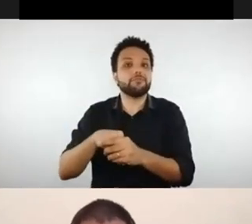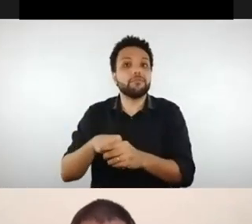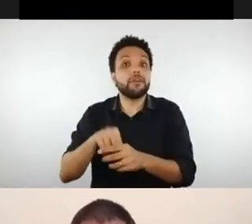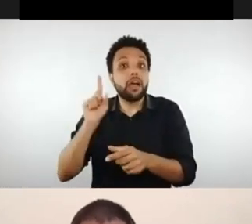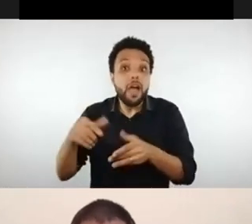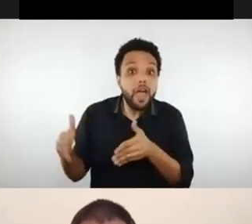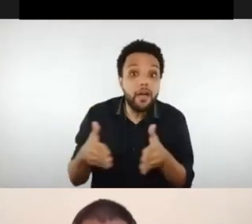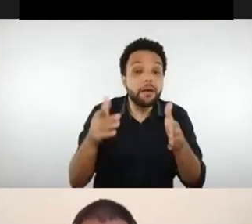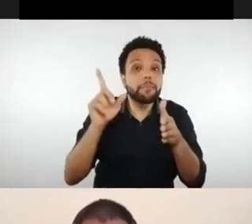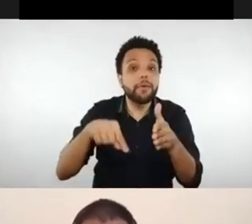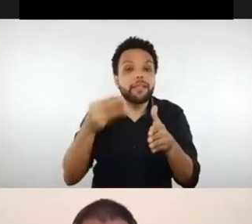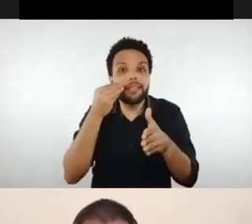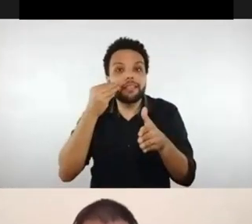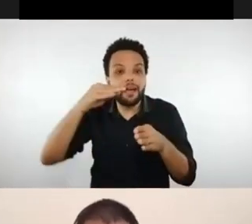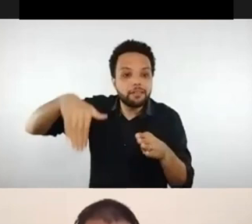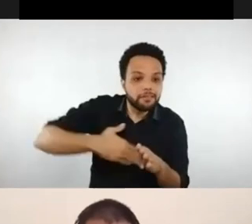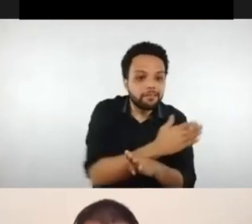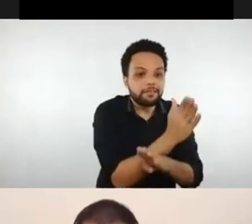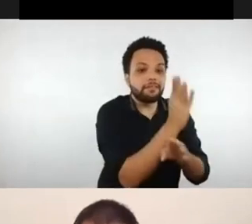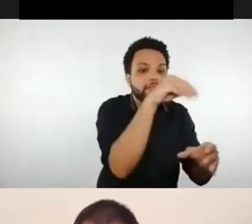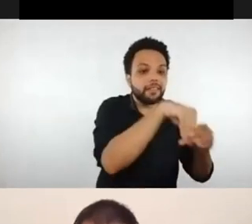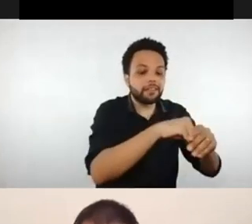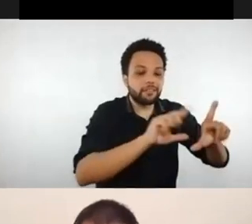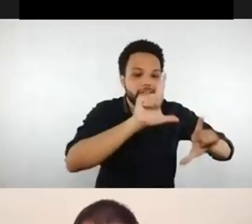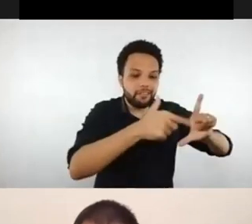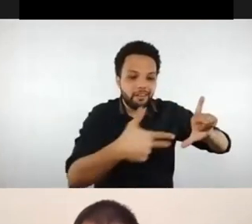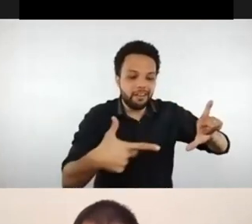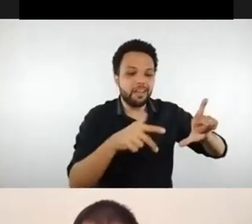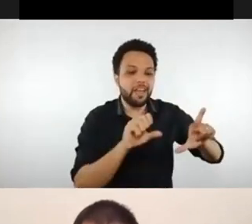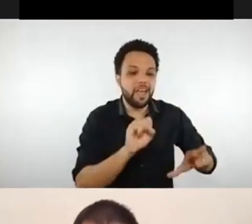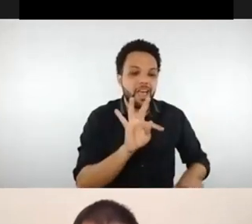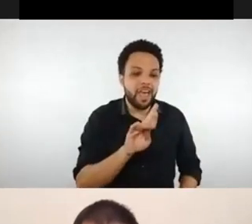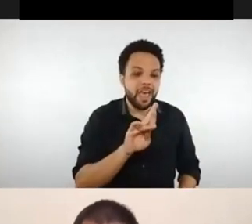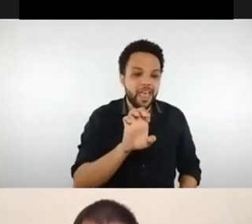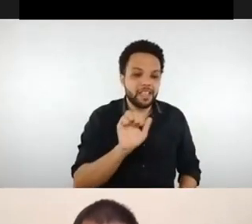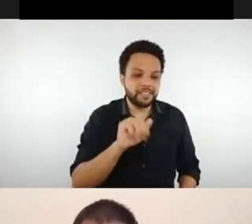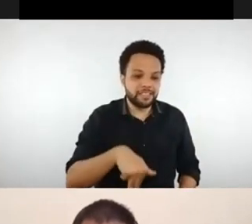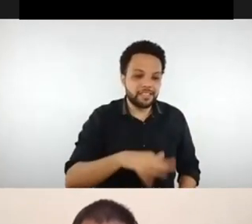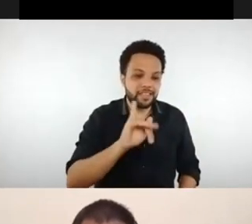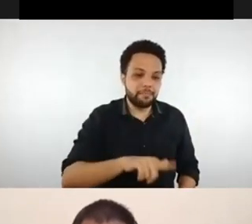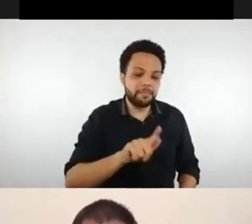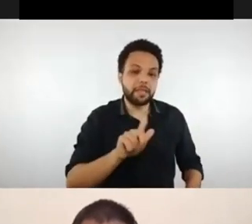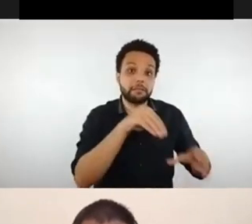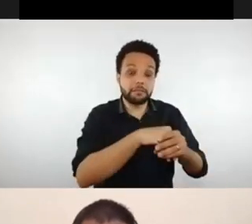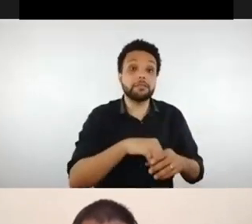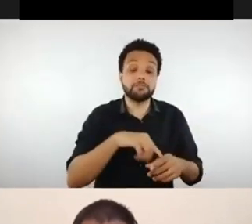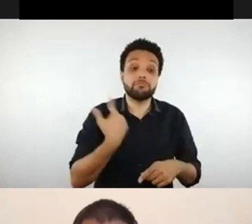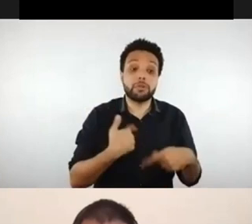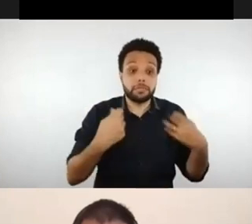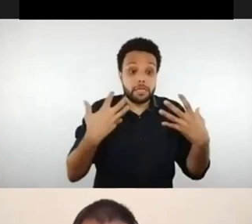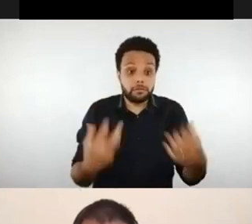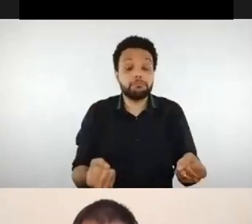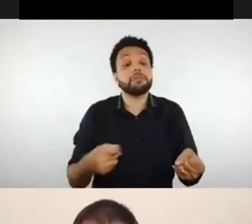que chegam no país? Quer dizer, é a gente assumir que por um momento, por um período histórico, não teremos produção de